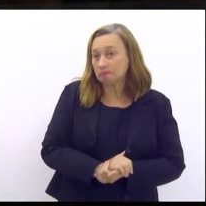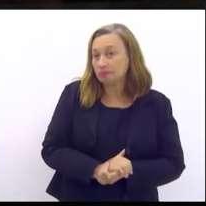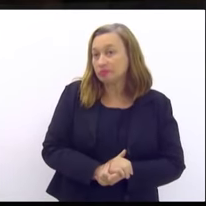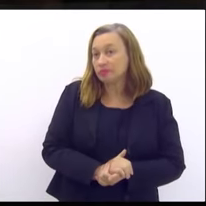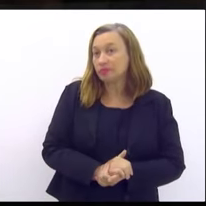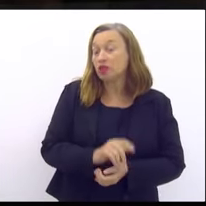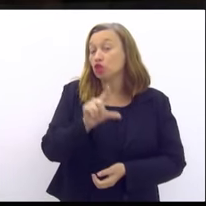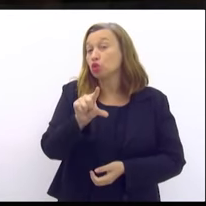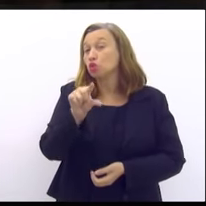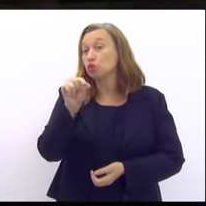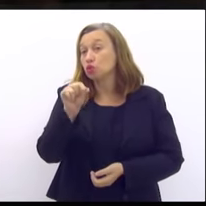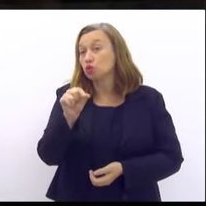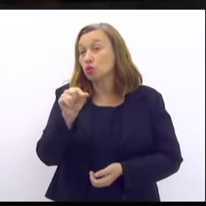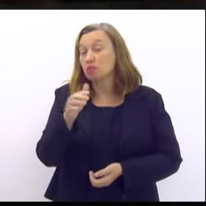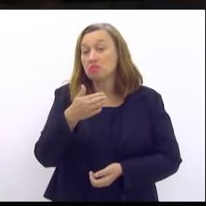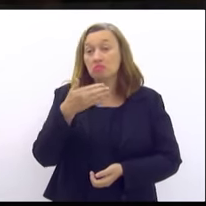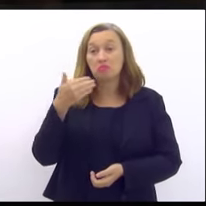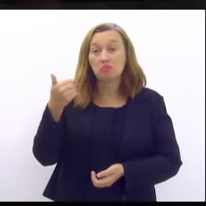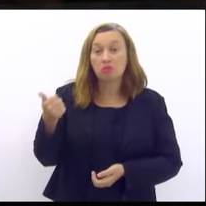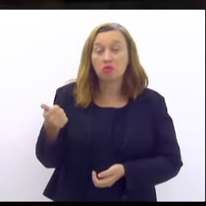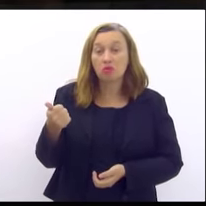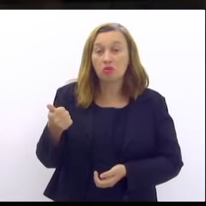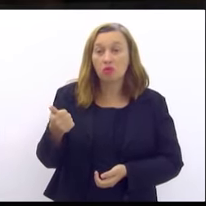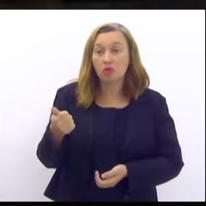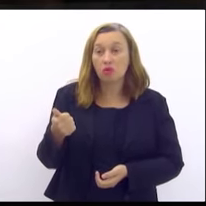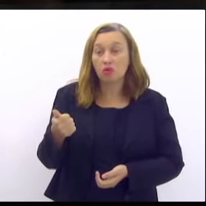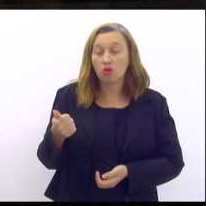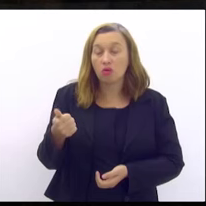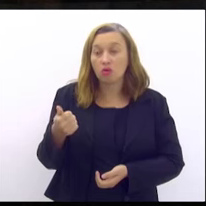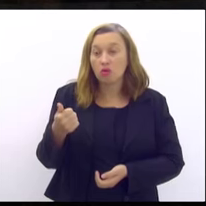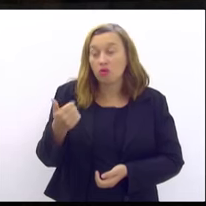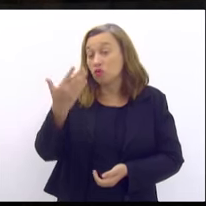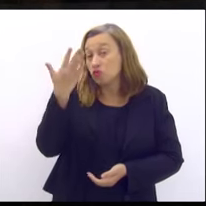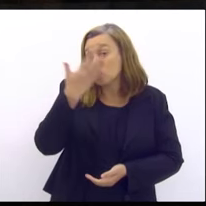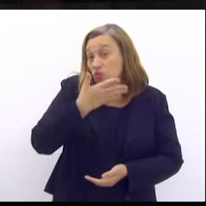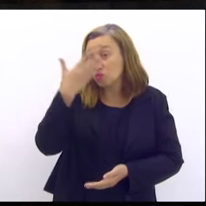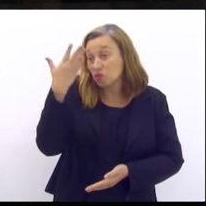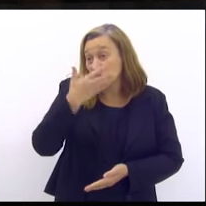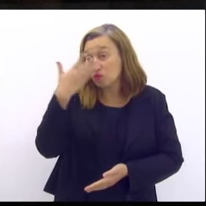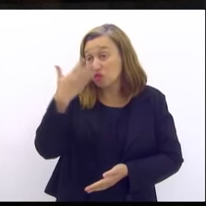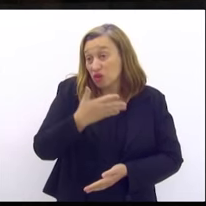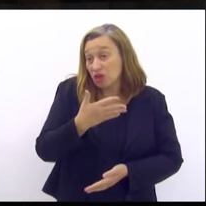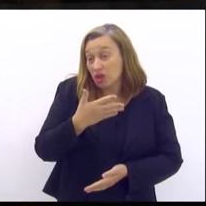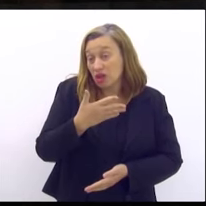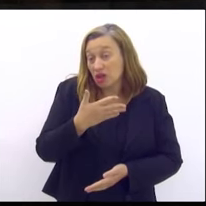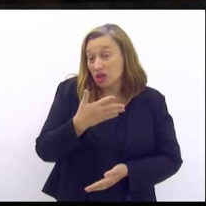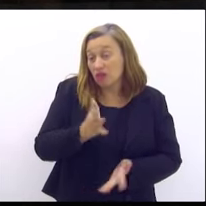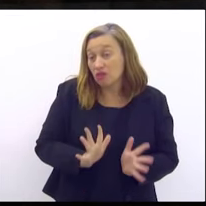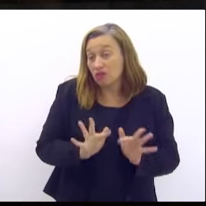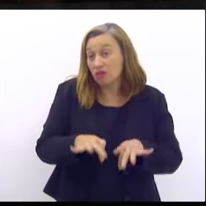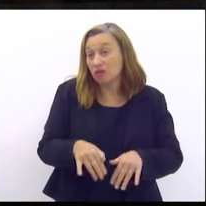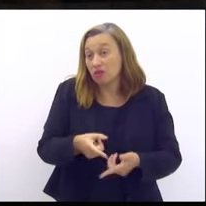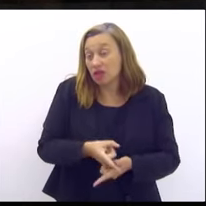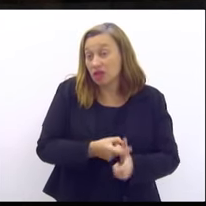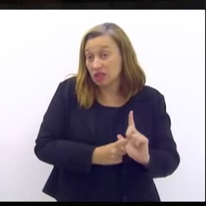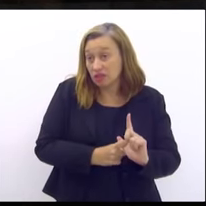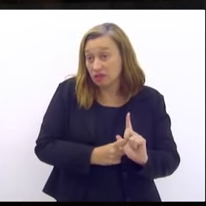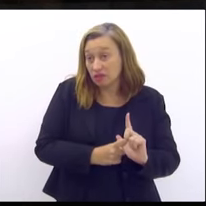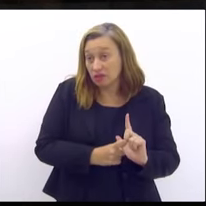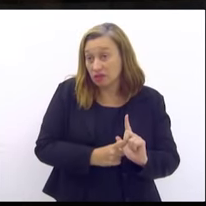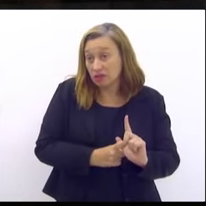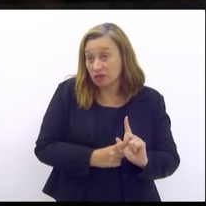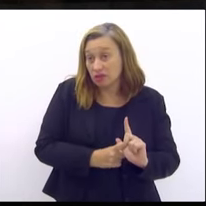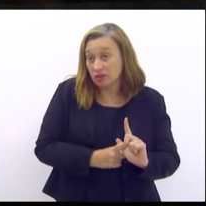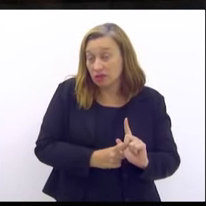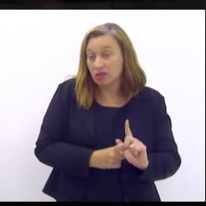prefere esse buraco sem fundo que é a possibilidade da